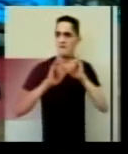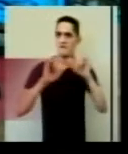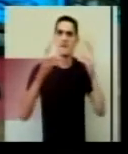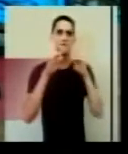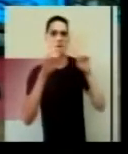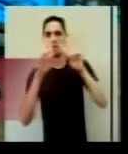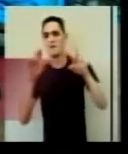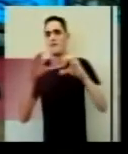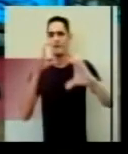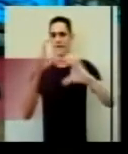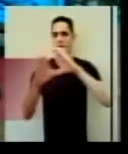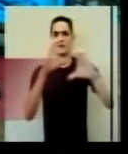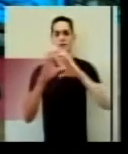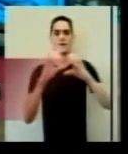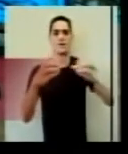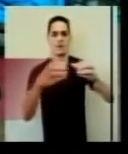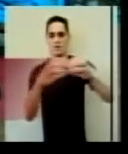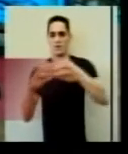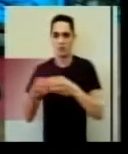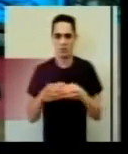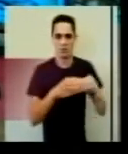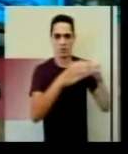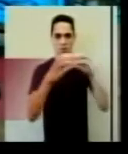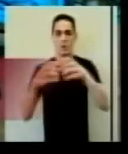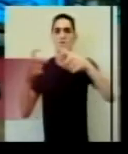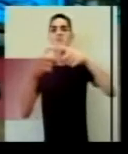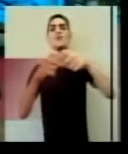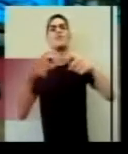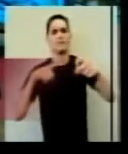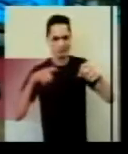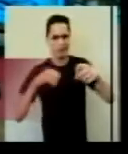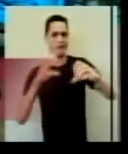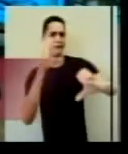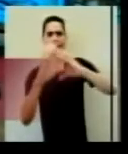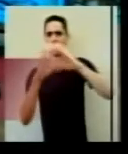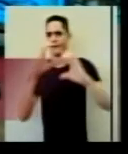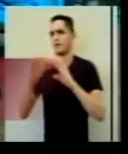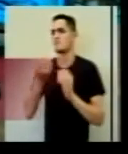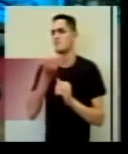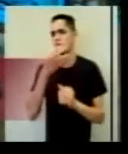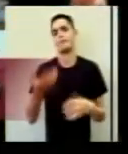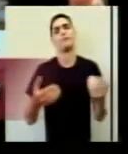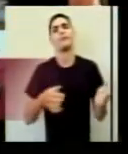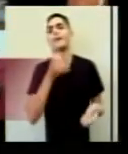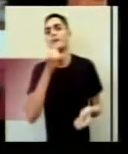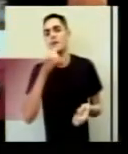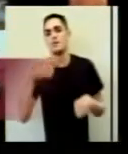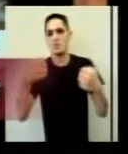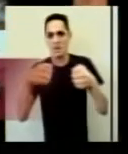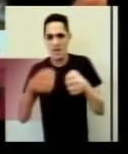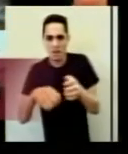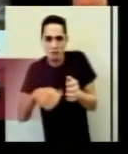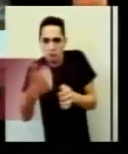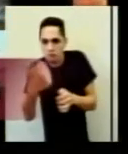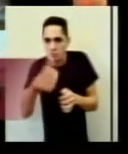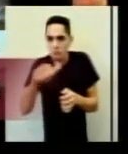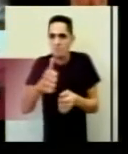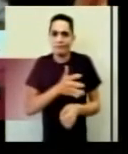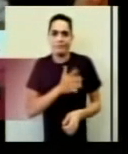Nós temos aquilo que todo mundo já viu, que é a comunicação entre os médicos. Por exemplo,